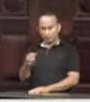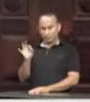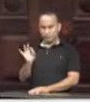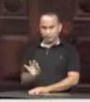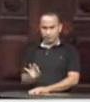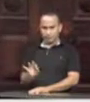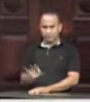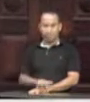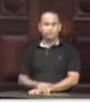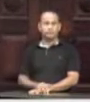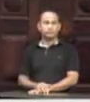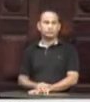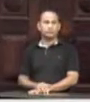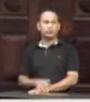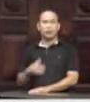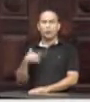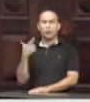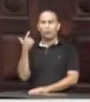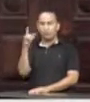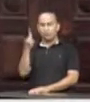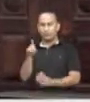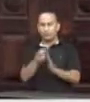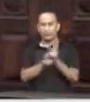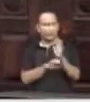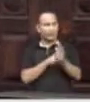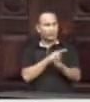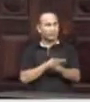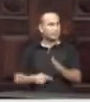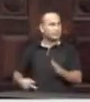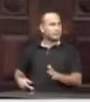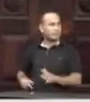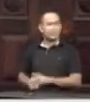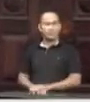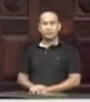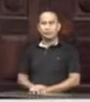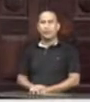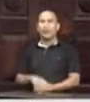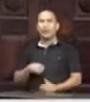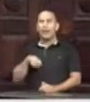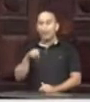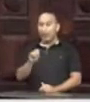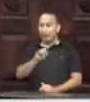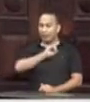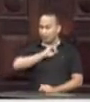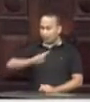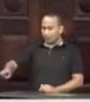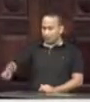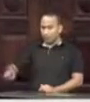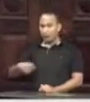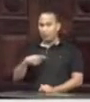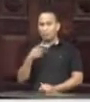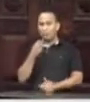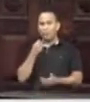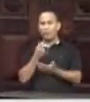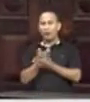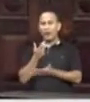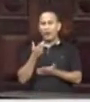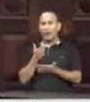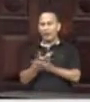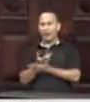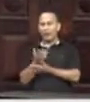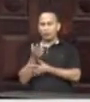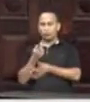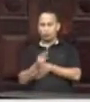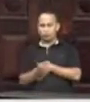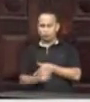12%. A outra emenda, senhor presidente, é proibir os gastos desses recursos do